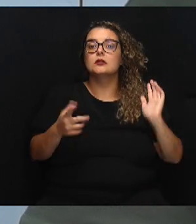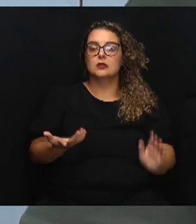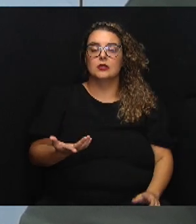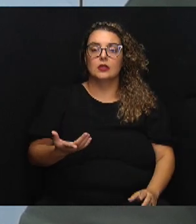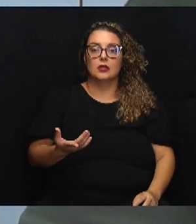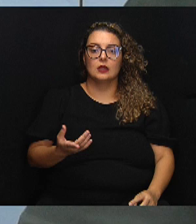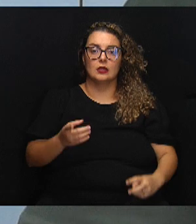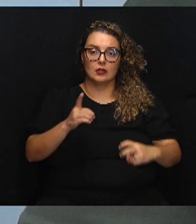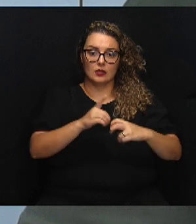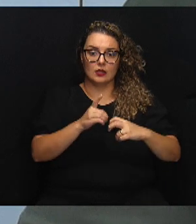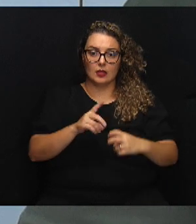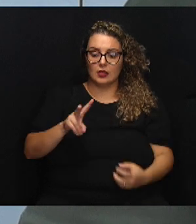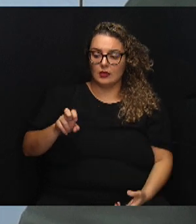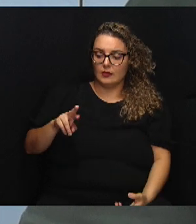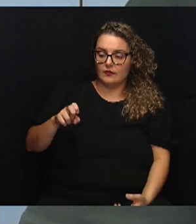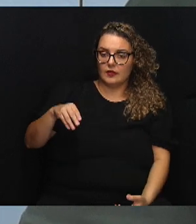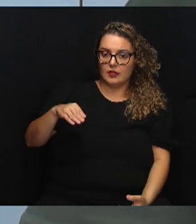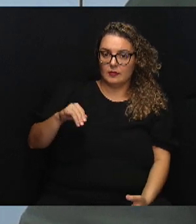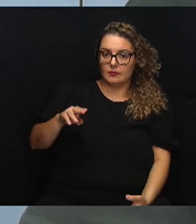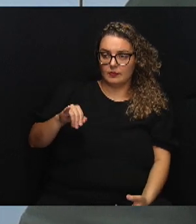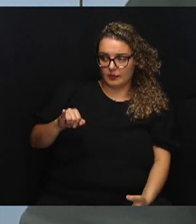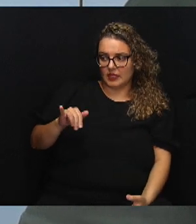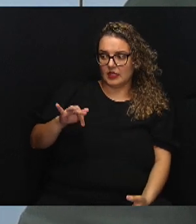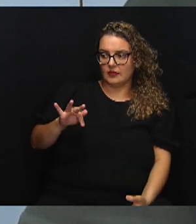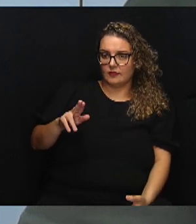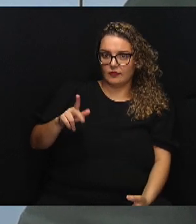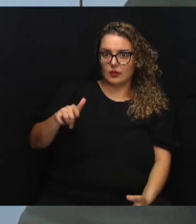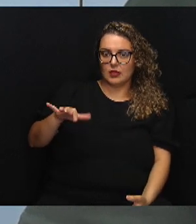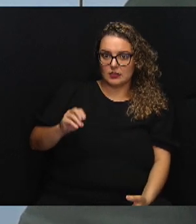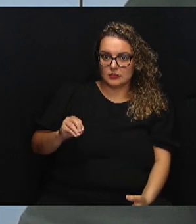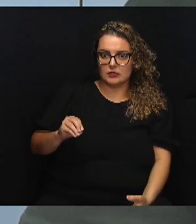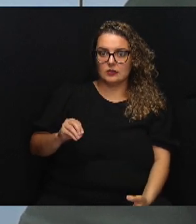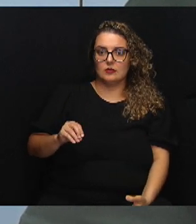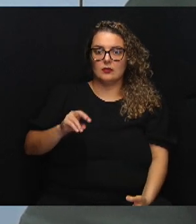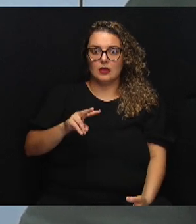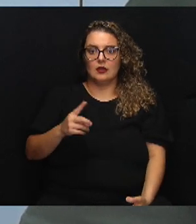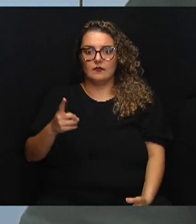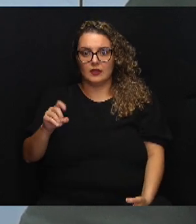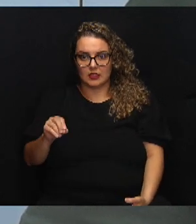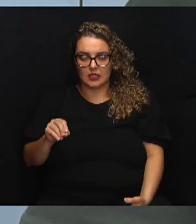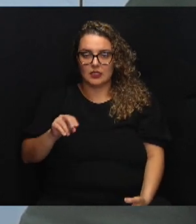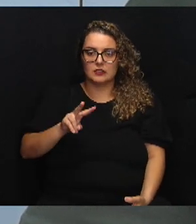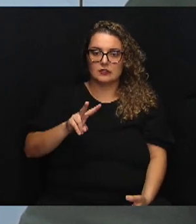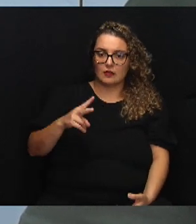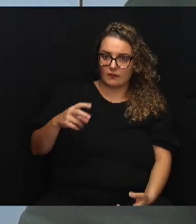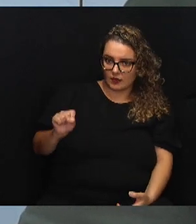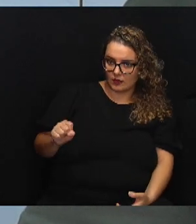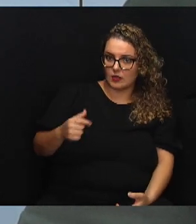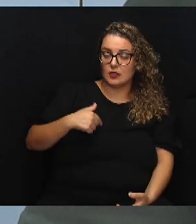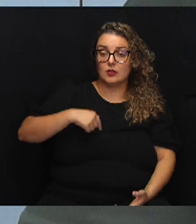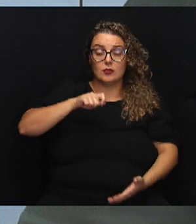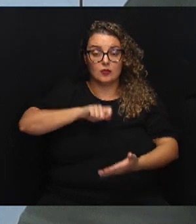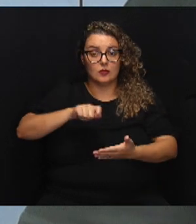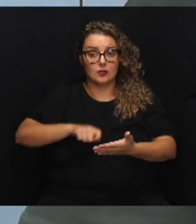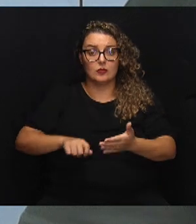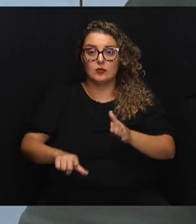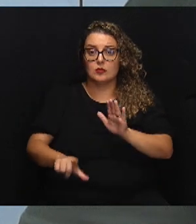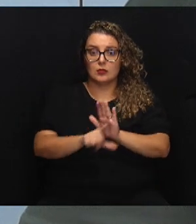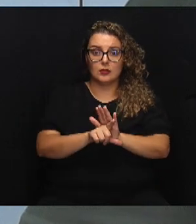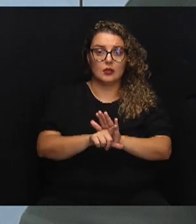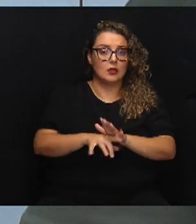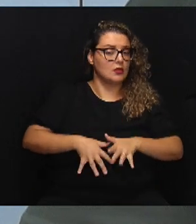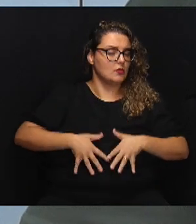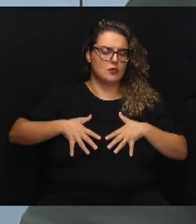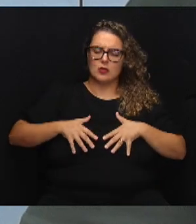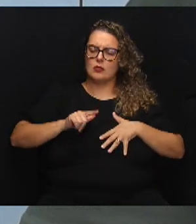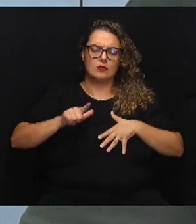consulta, a vermifugação, a V10 ou V8 e também a microchipagem. Sou autor dessa lei, tenho orgulho de falar dela, não vou me